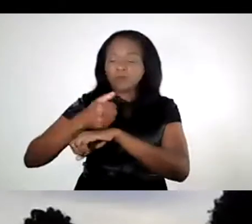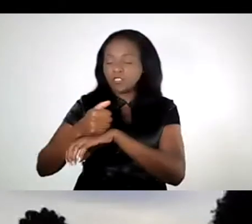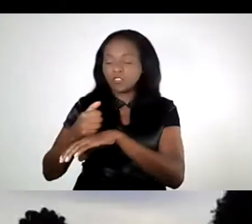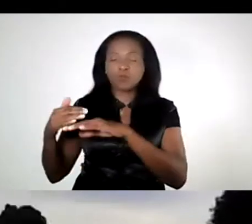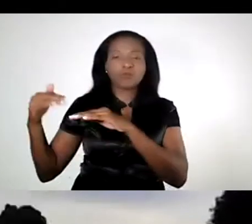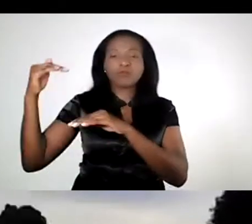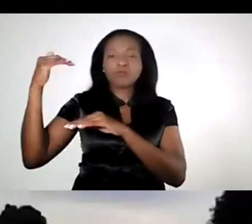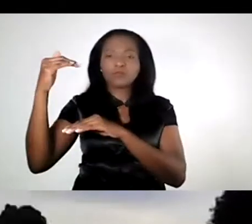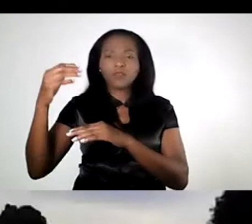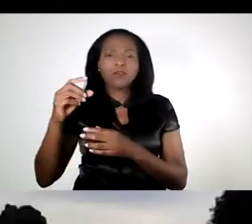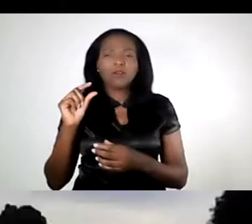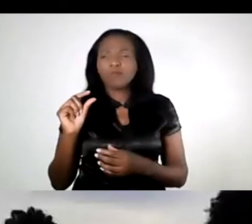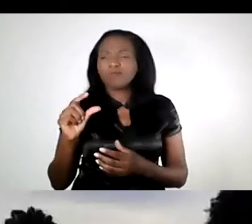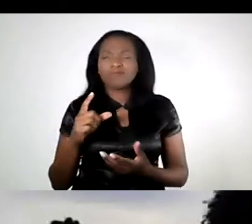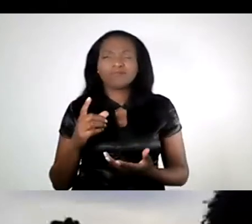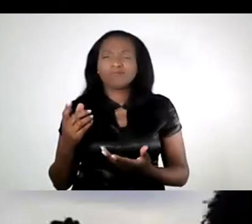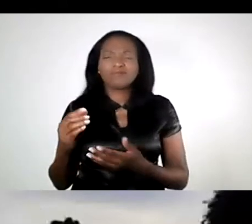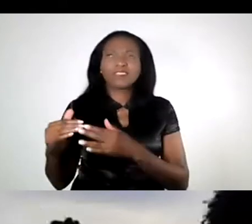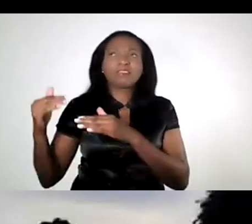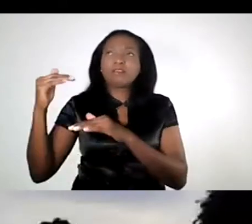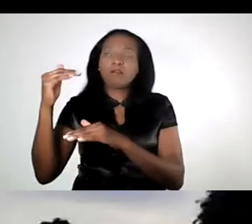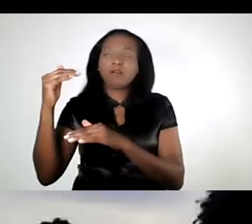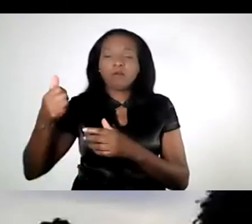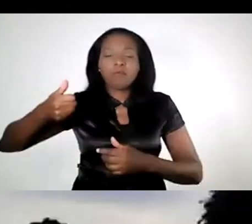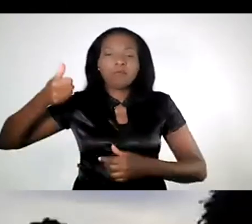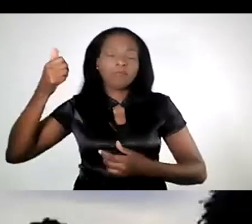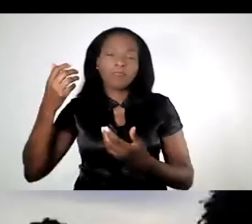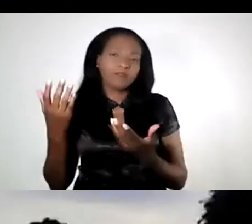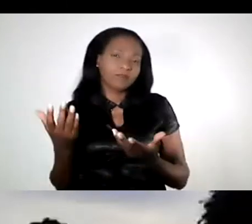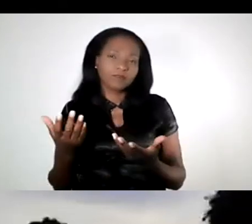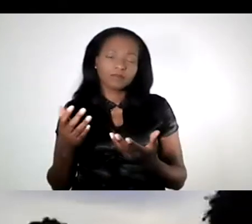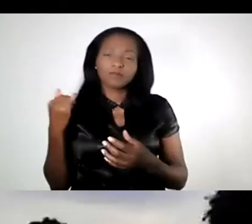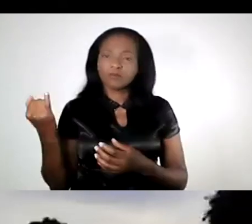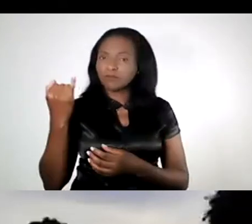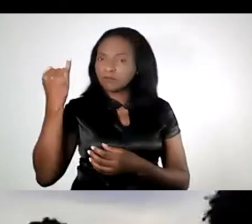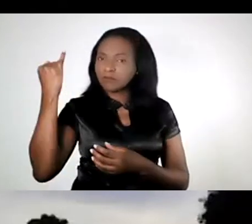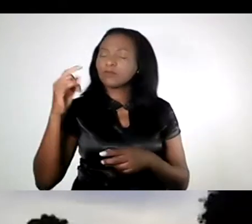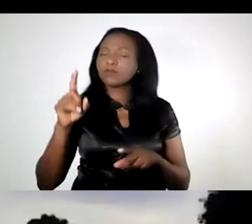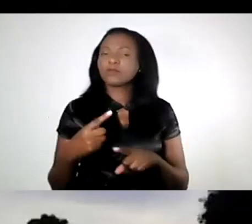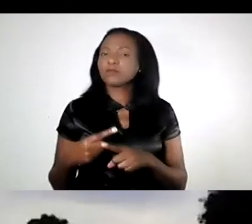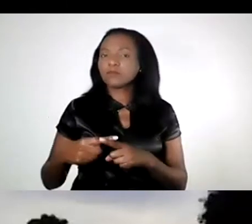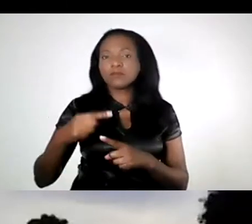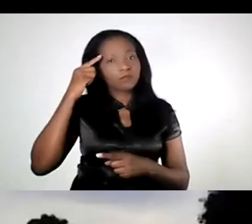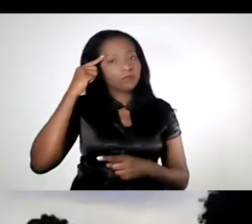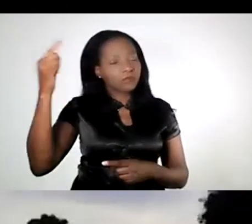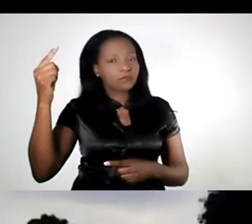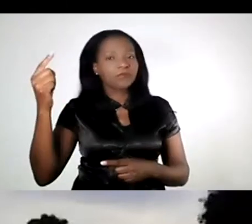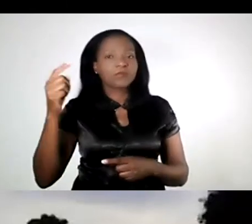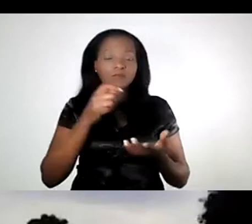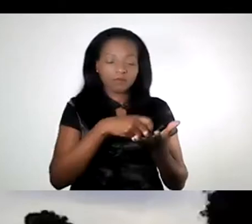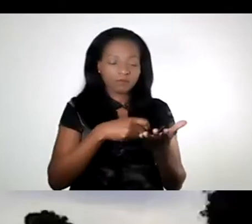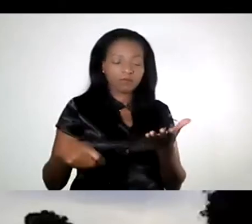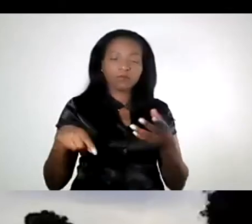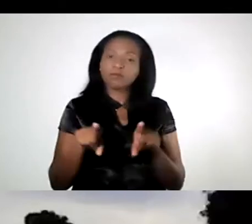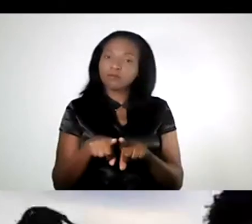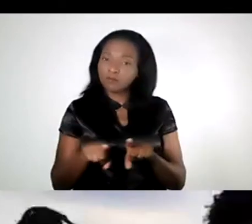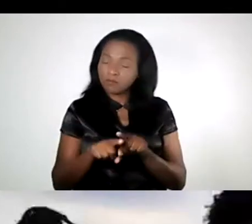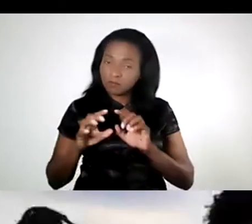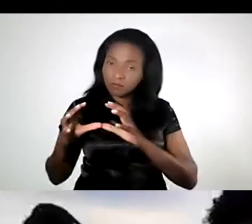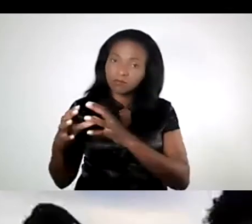é um pouco disso. E é muito interessante porque, assim, pensar essa escrita também